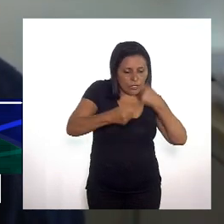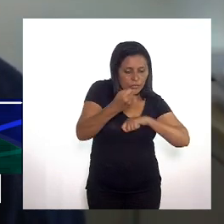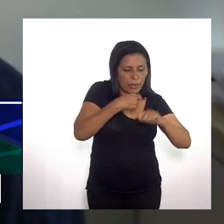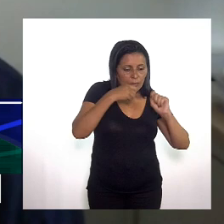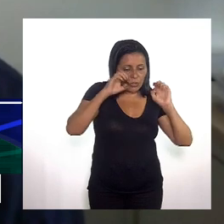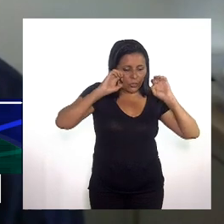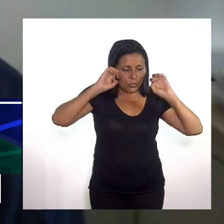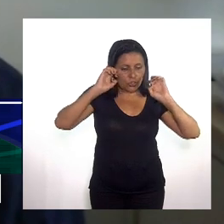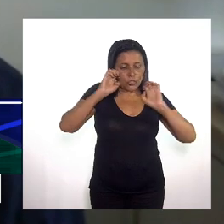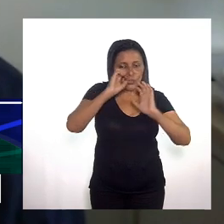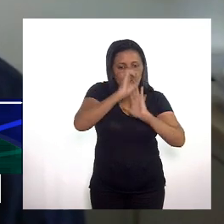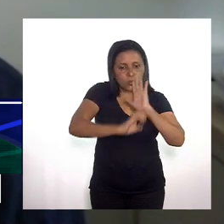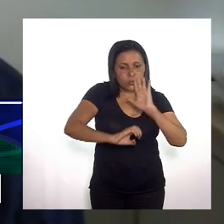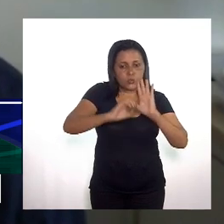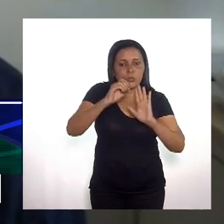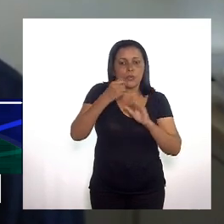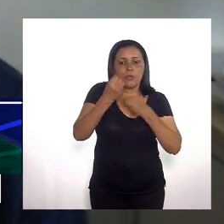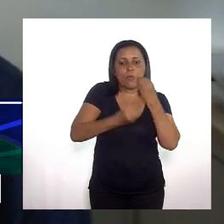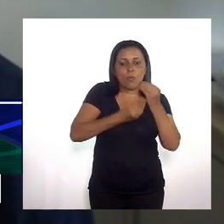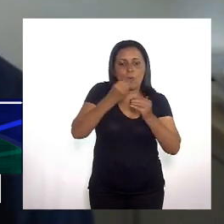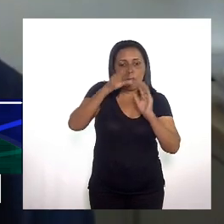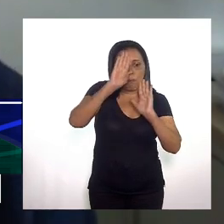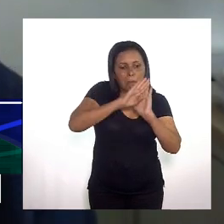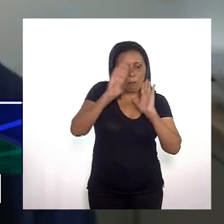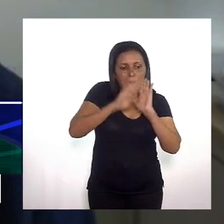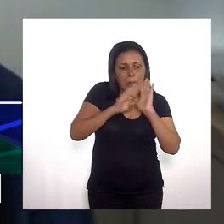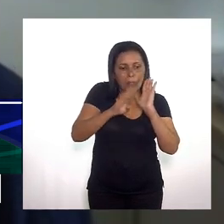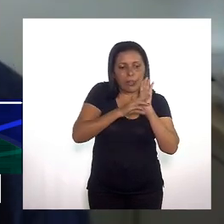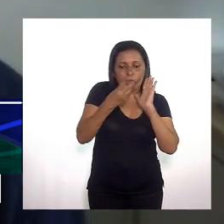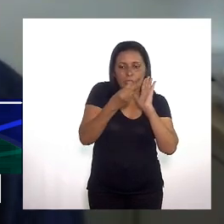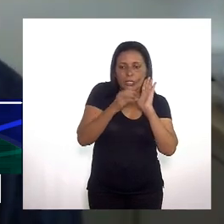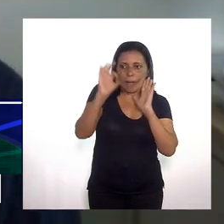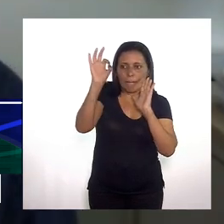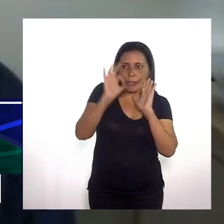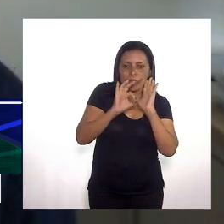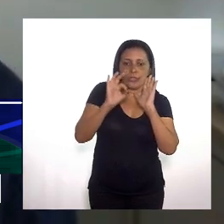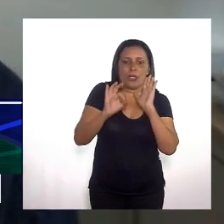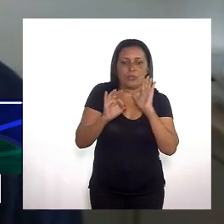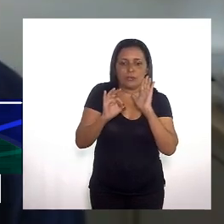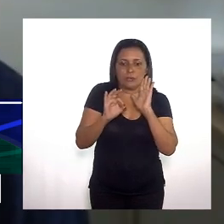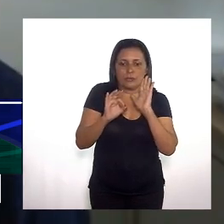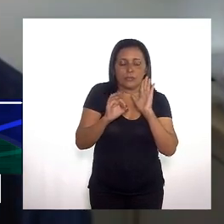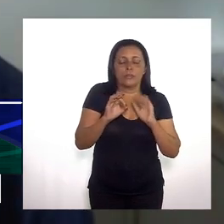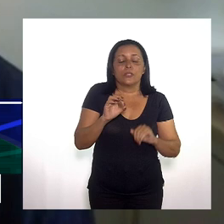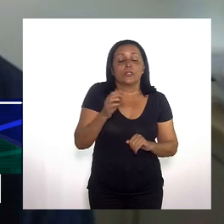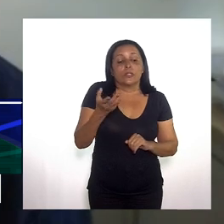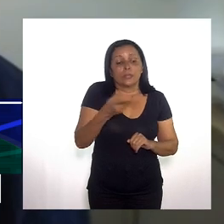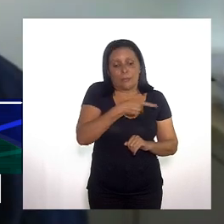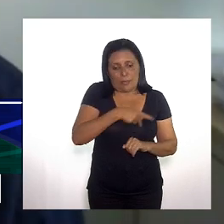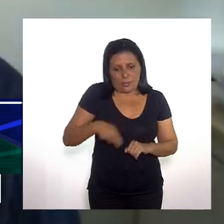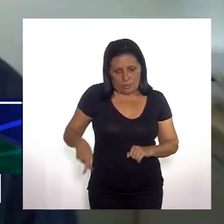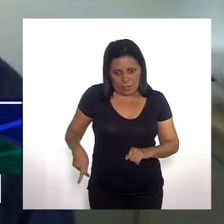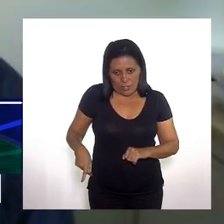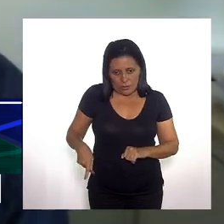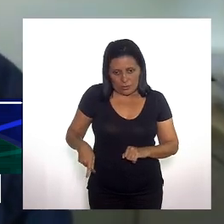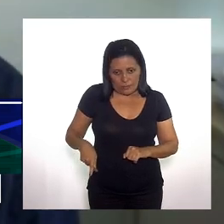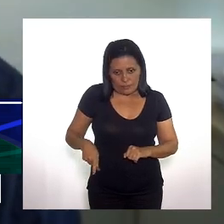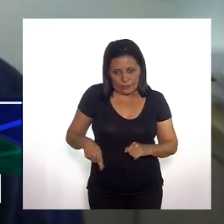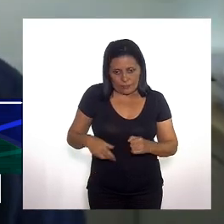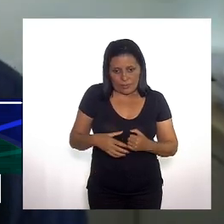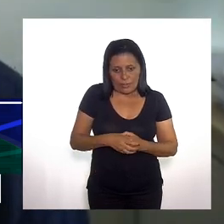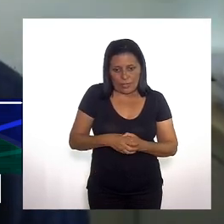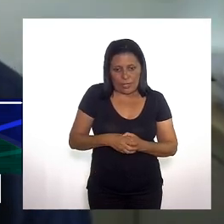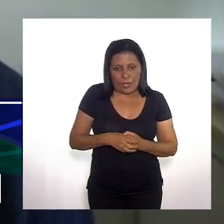estruturantes, 30% dos excedentes mesmos. E, senhor presidente, e